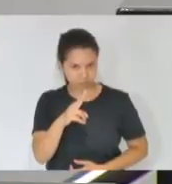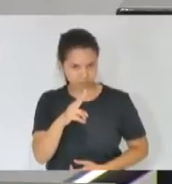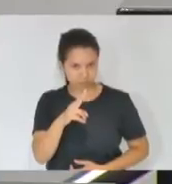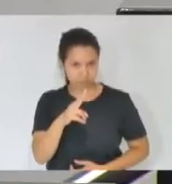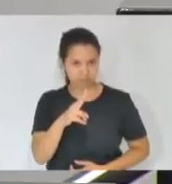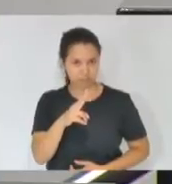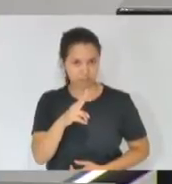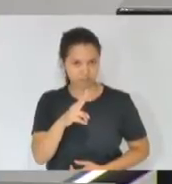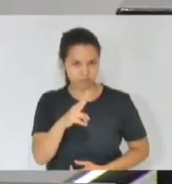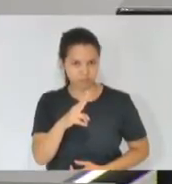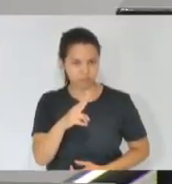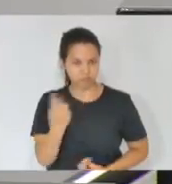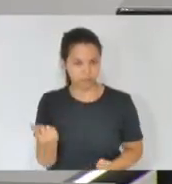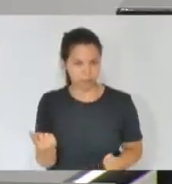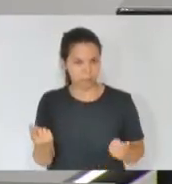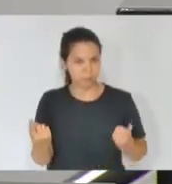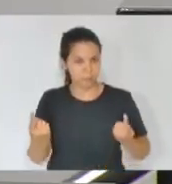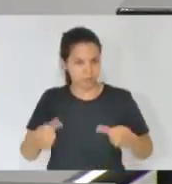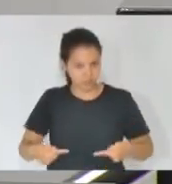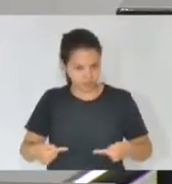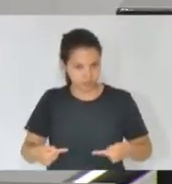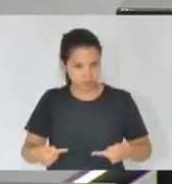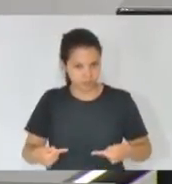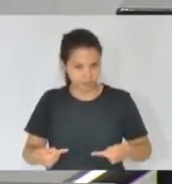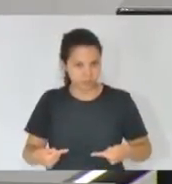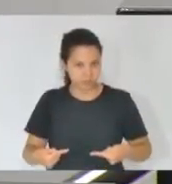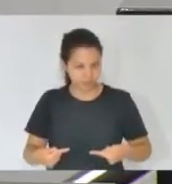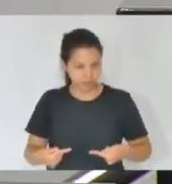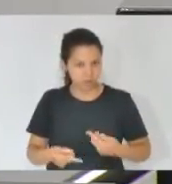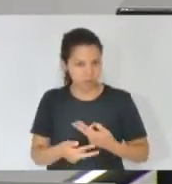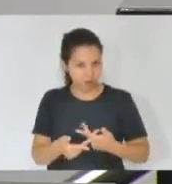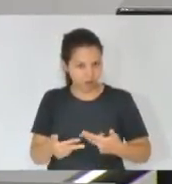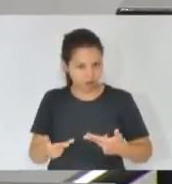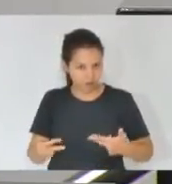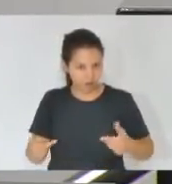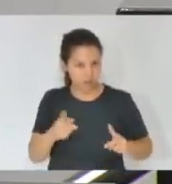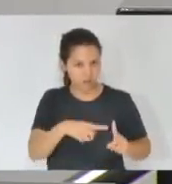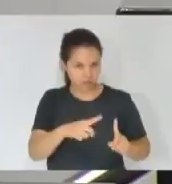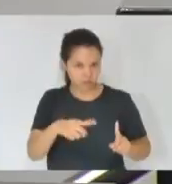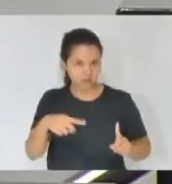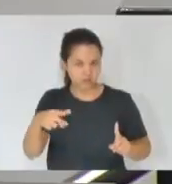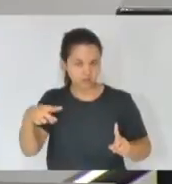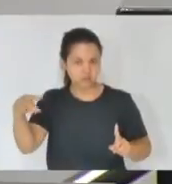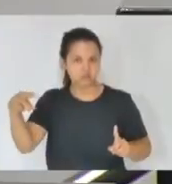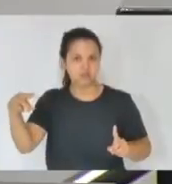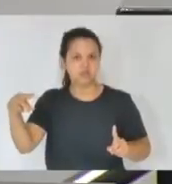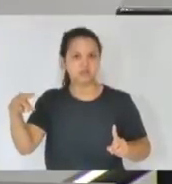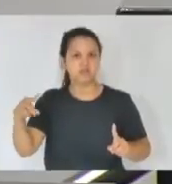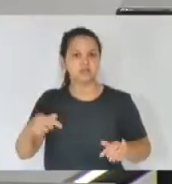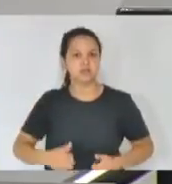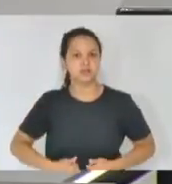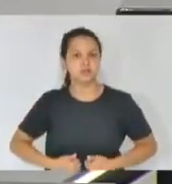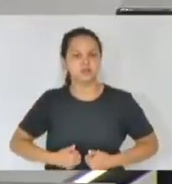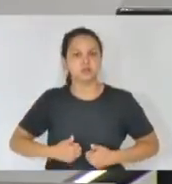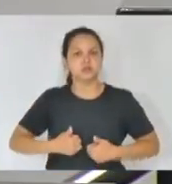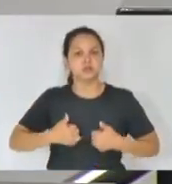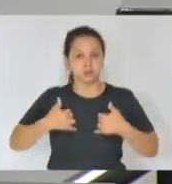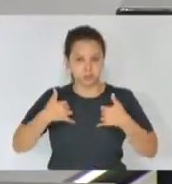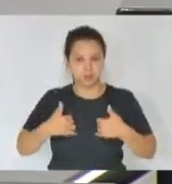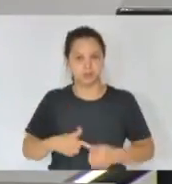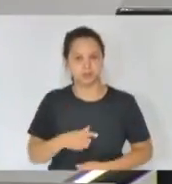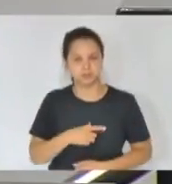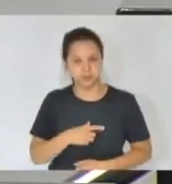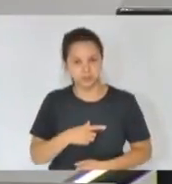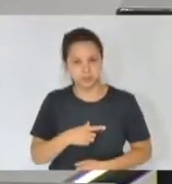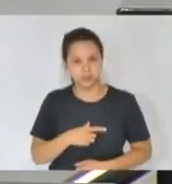uma rigorosa competição com vários e vários índices. E aí nos orgulha muito e logo,